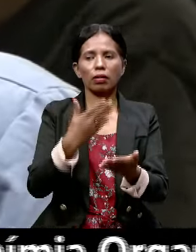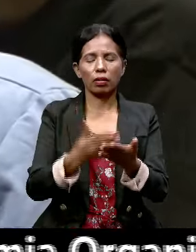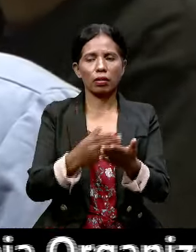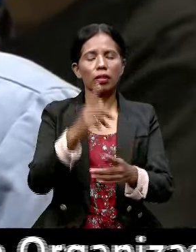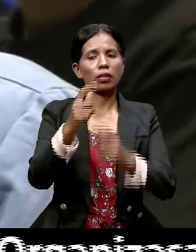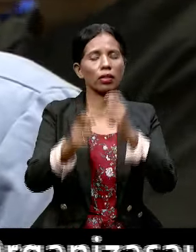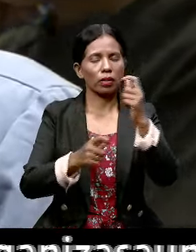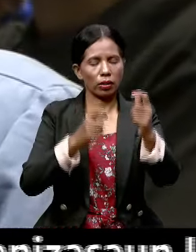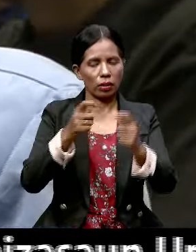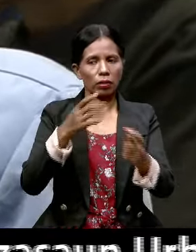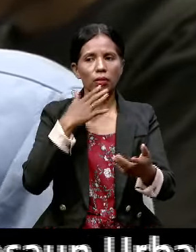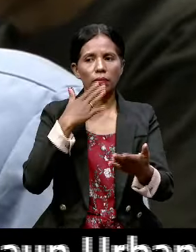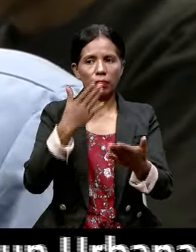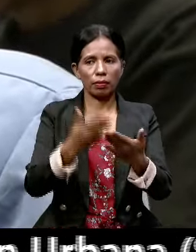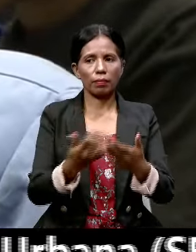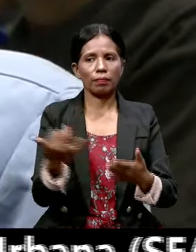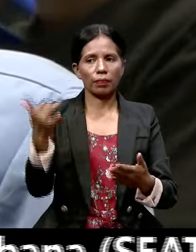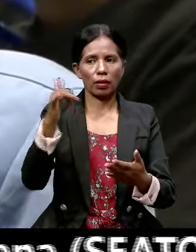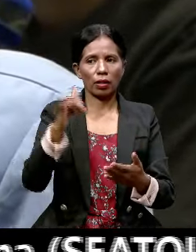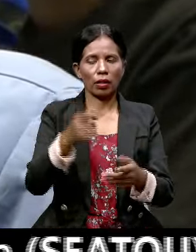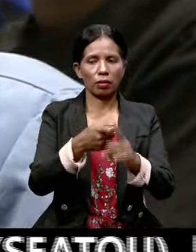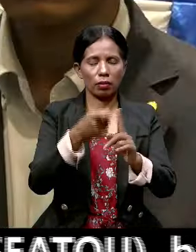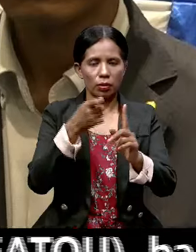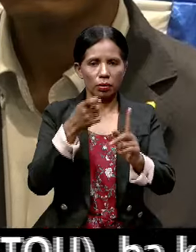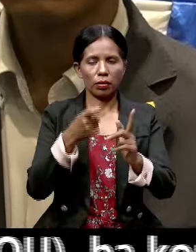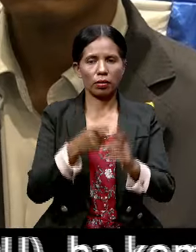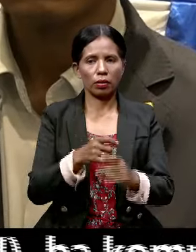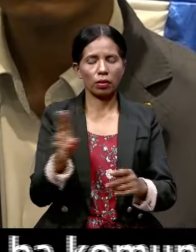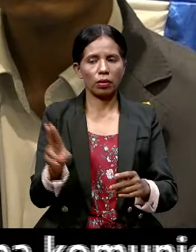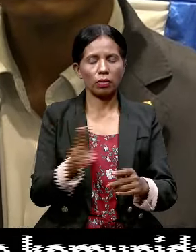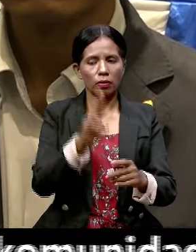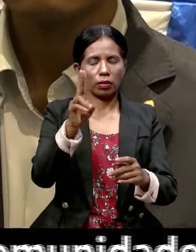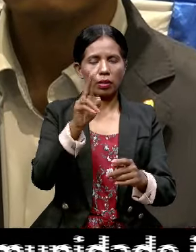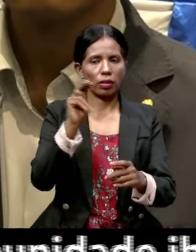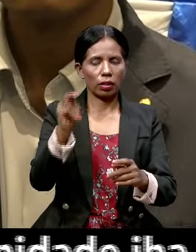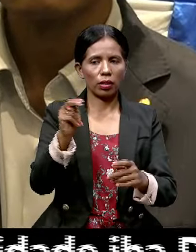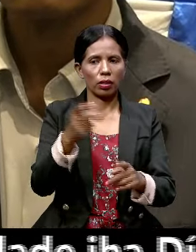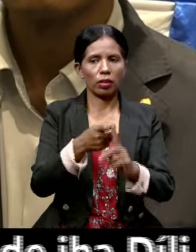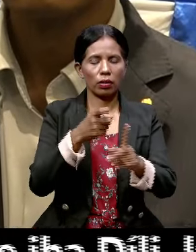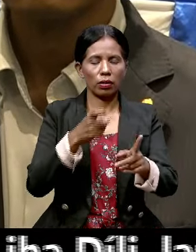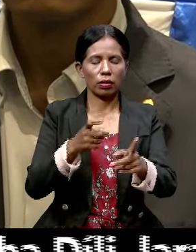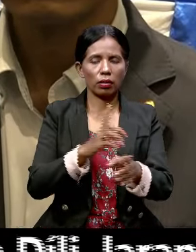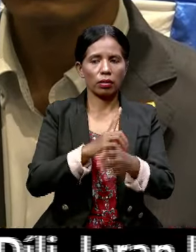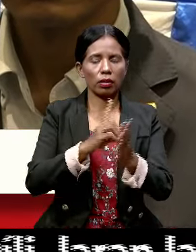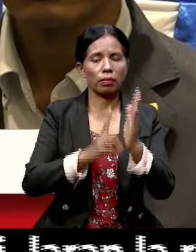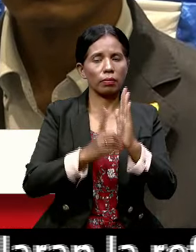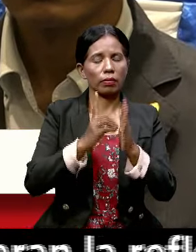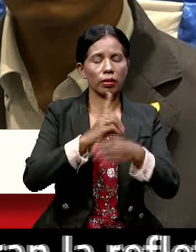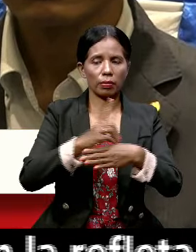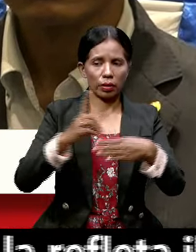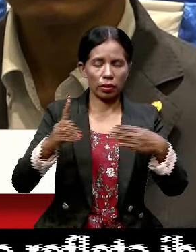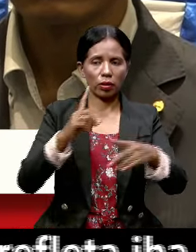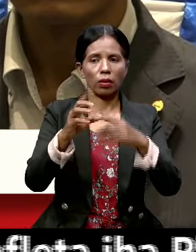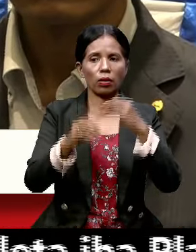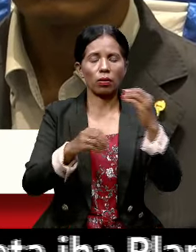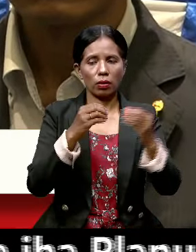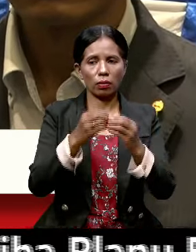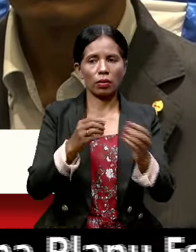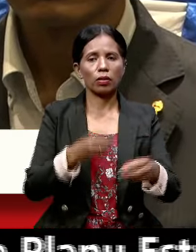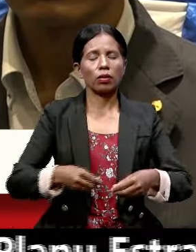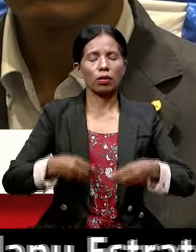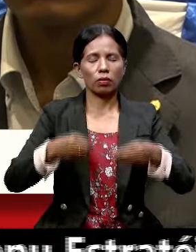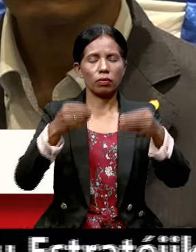tecnologia renovável. O seminário ne usi parte universidade ninia liusi departamento de engenharia eletrônica elétrica te seco ali com a ba transição